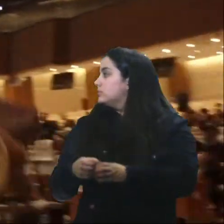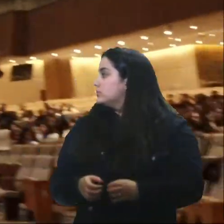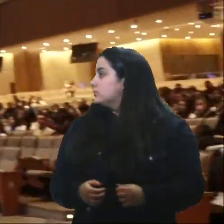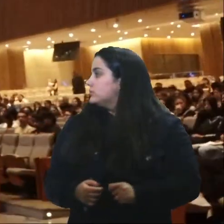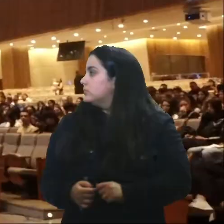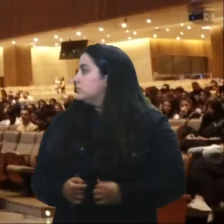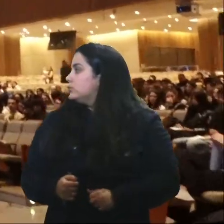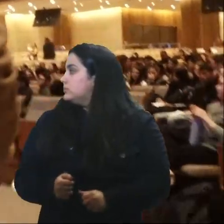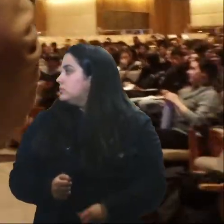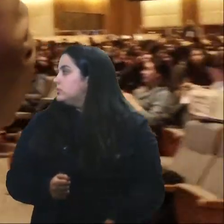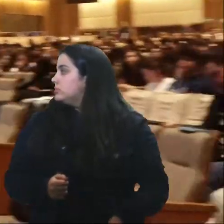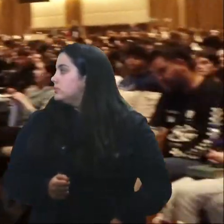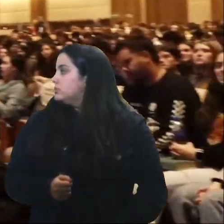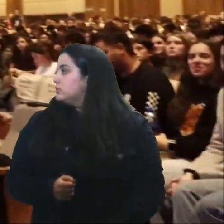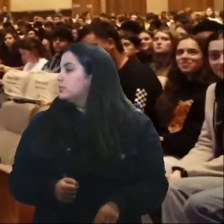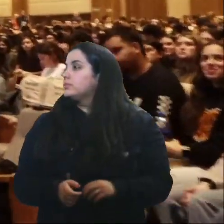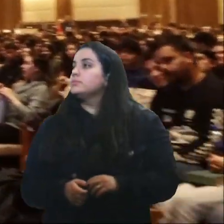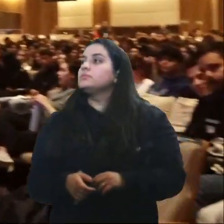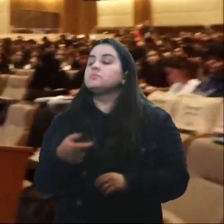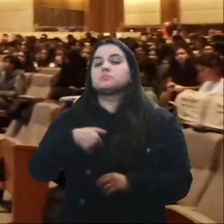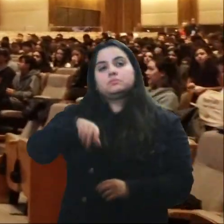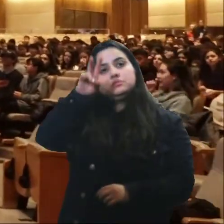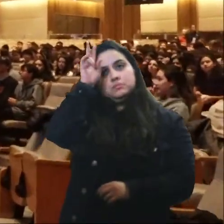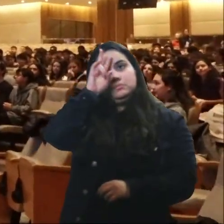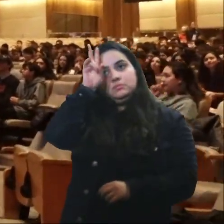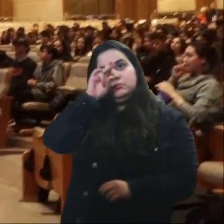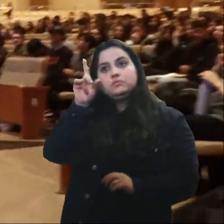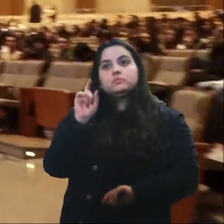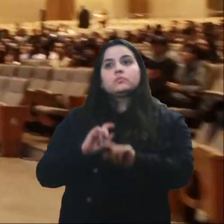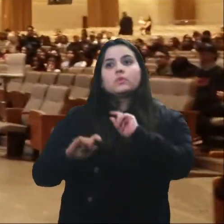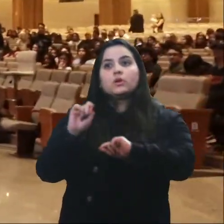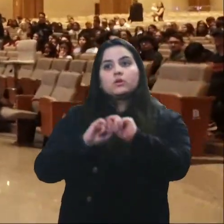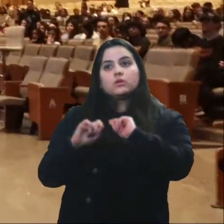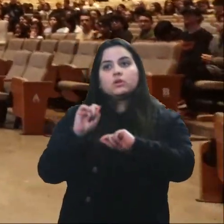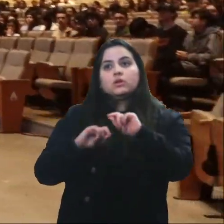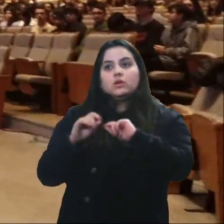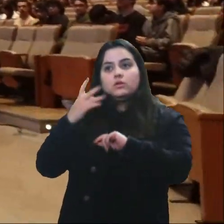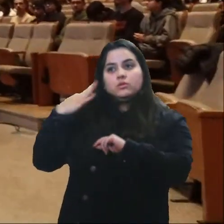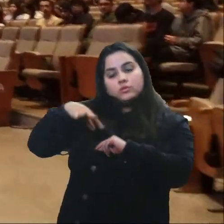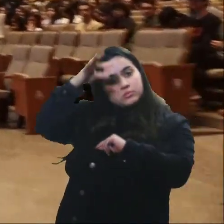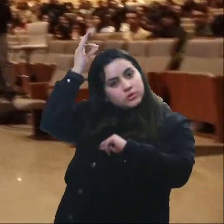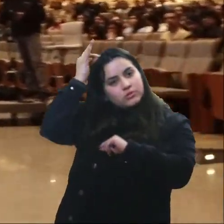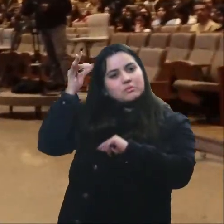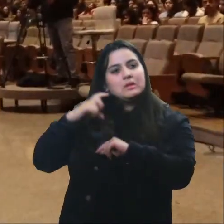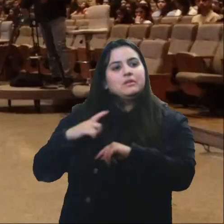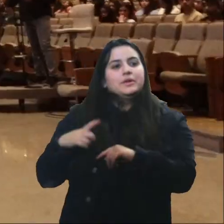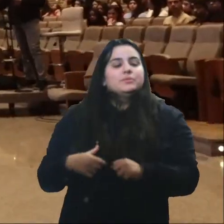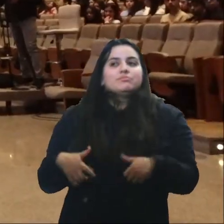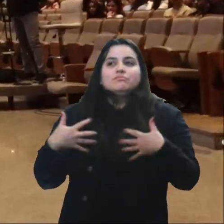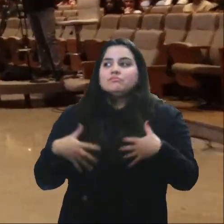E eu lembro que o Espírito Santo se apossou de nós.